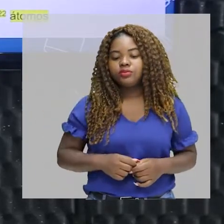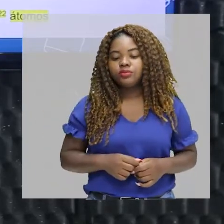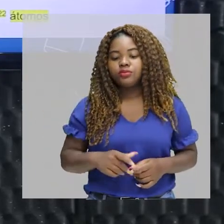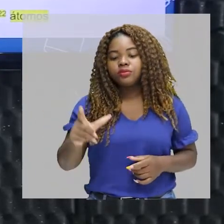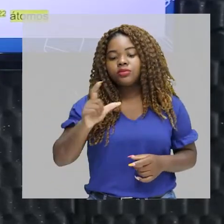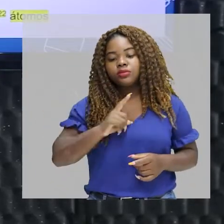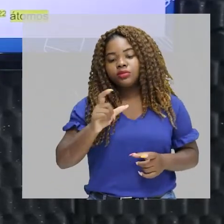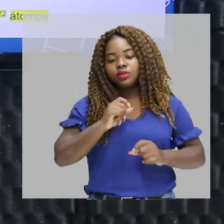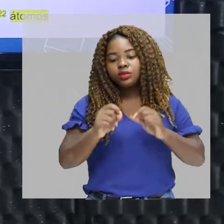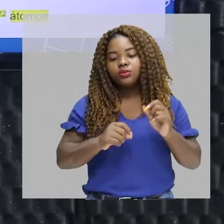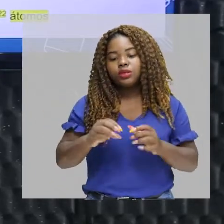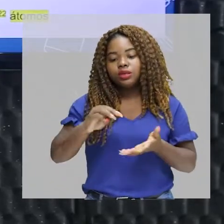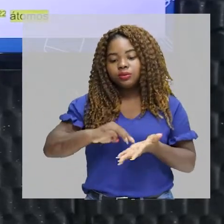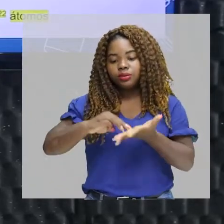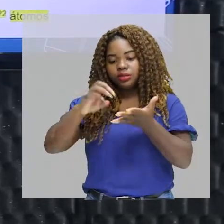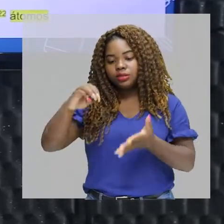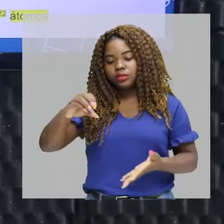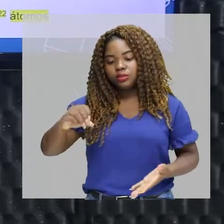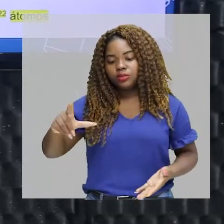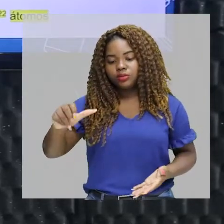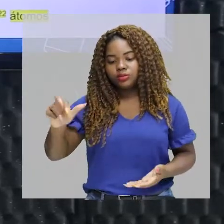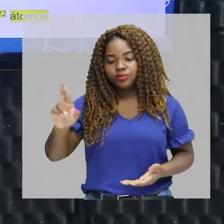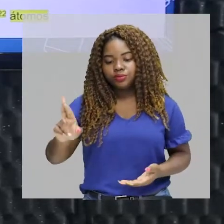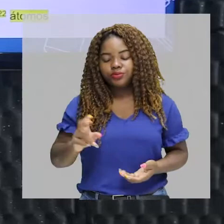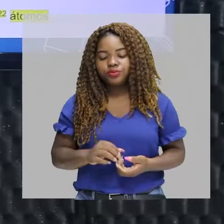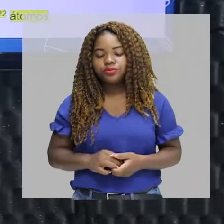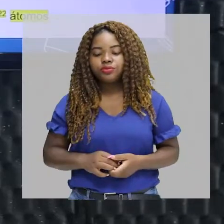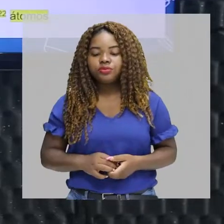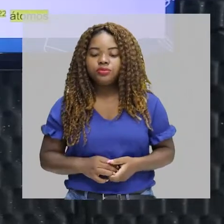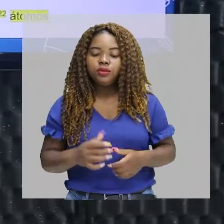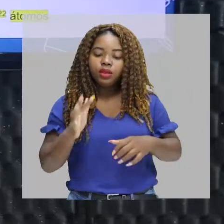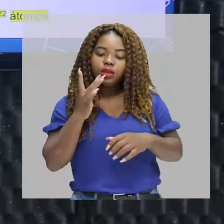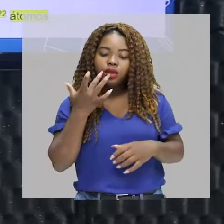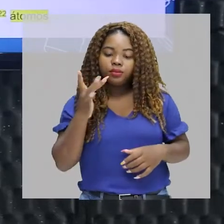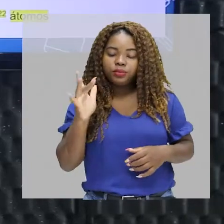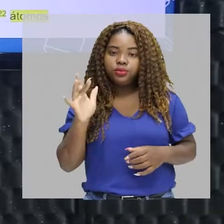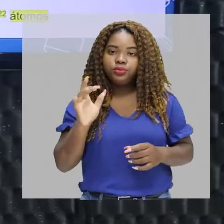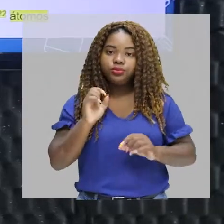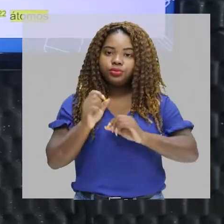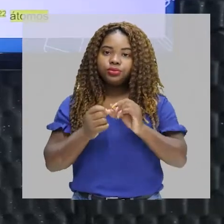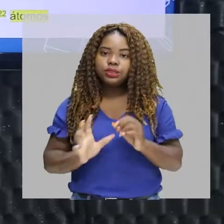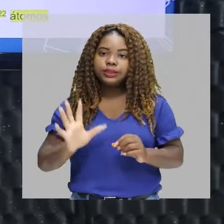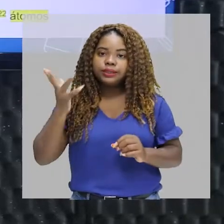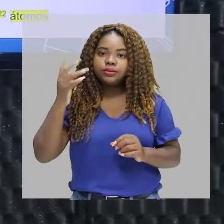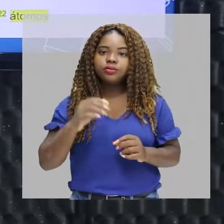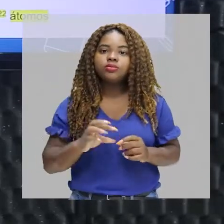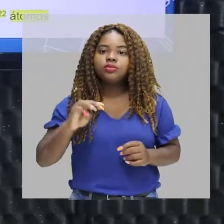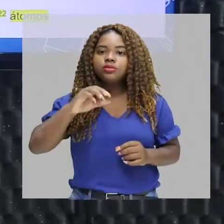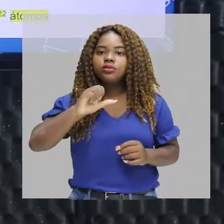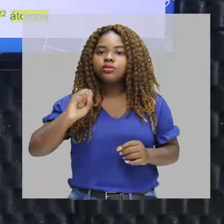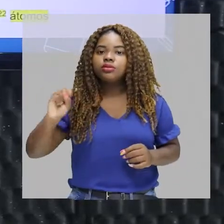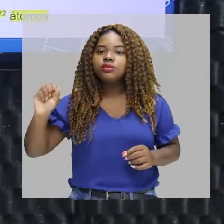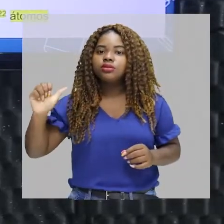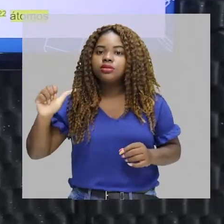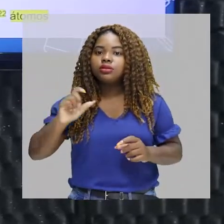a massa molar, que para o ouro, no caso do ouro, essa massa equivale a